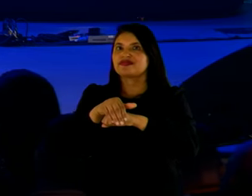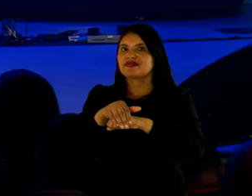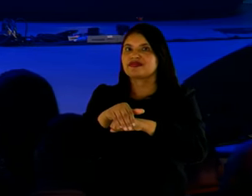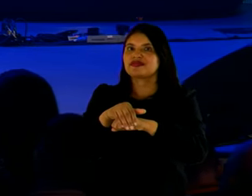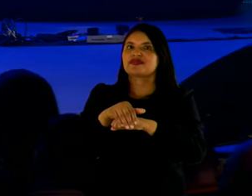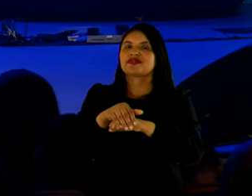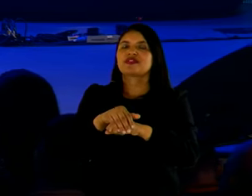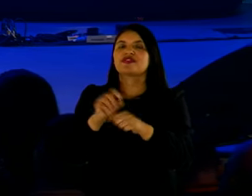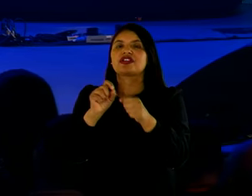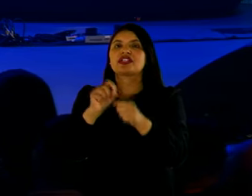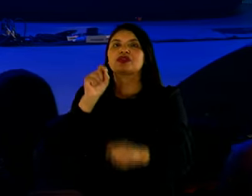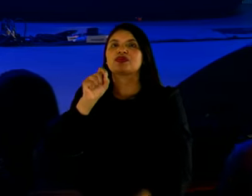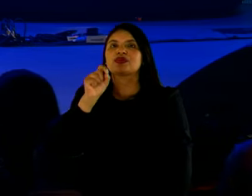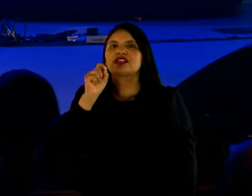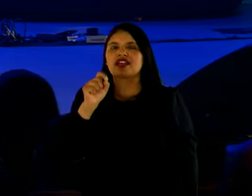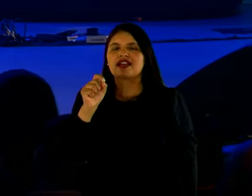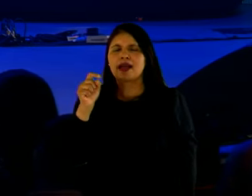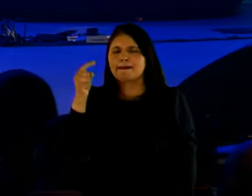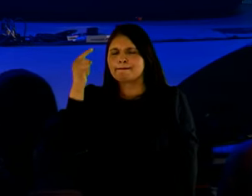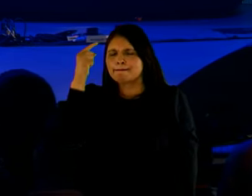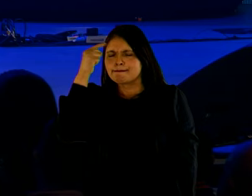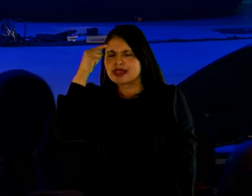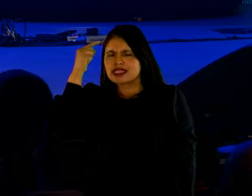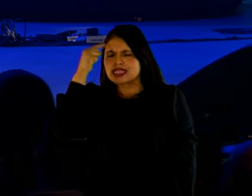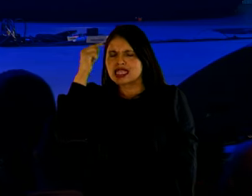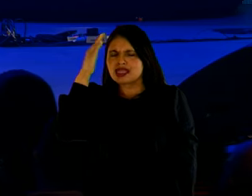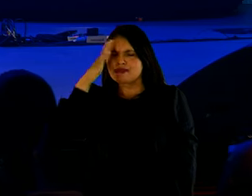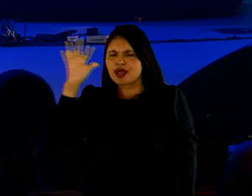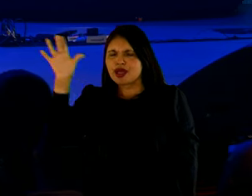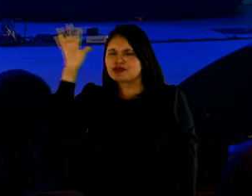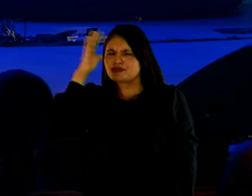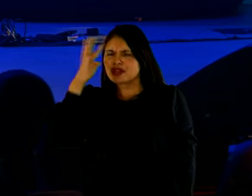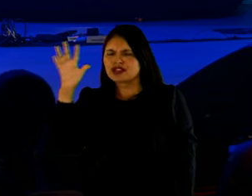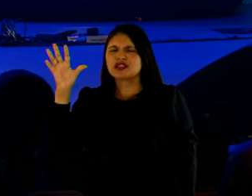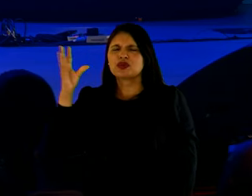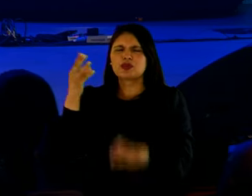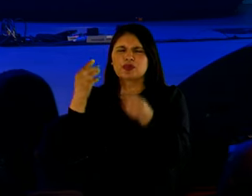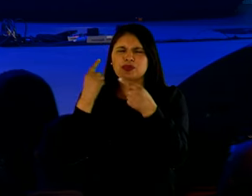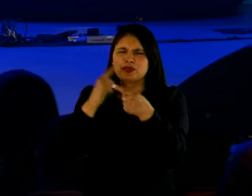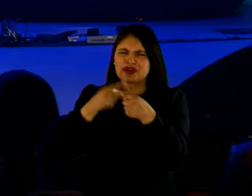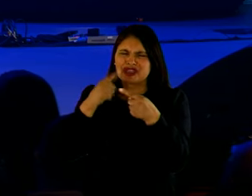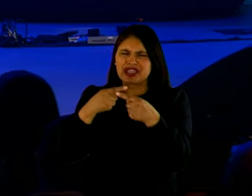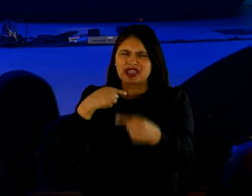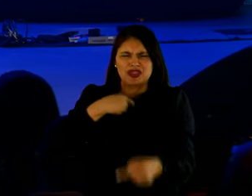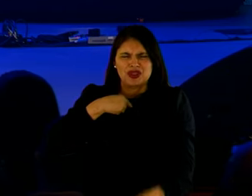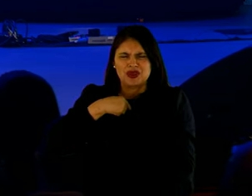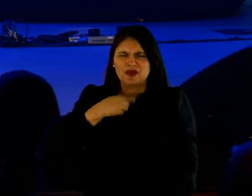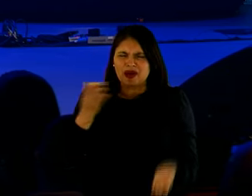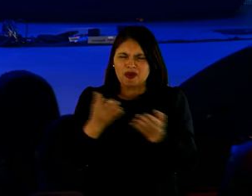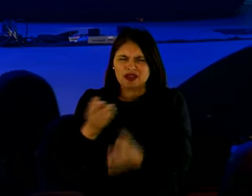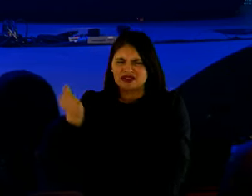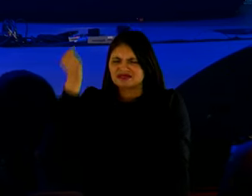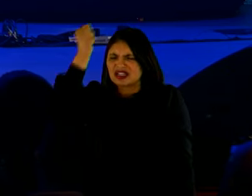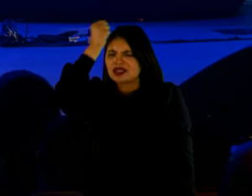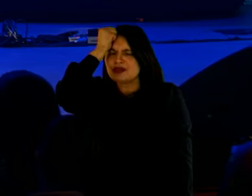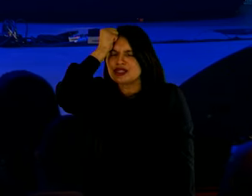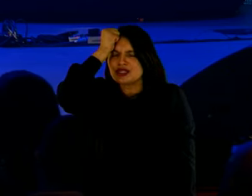se limpando. Ele não parava de orar ali. Sabe, irmãos,